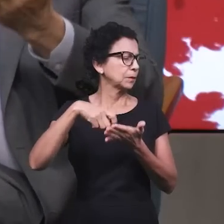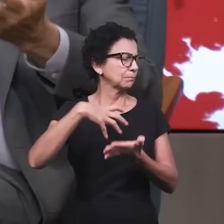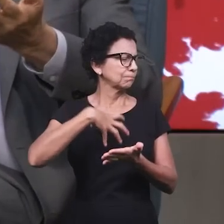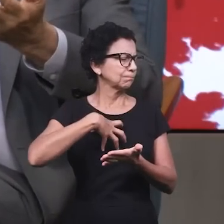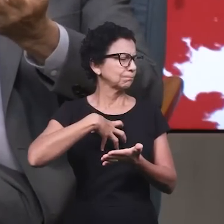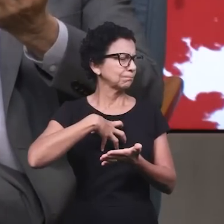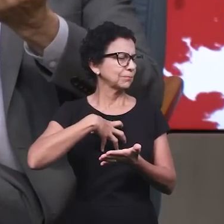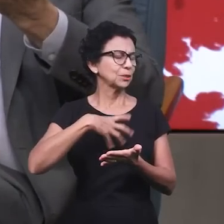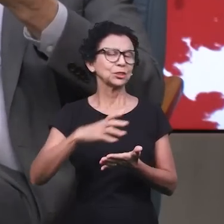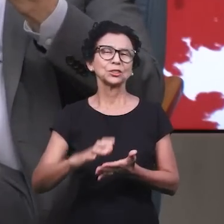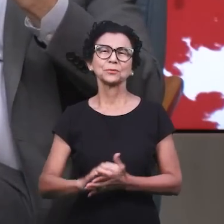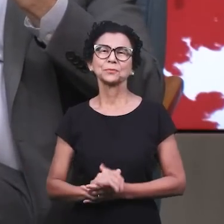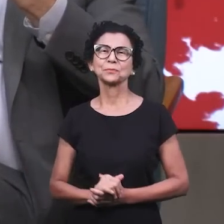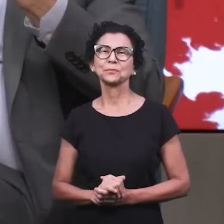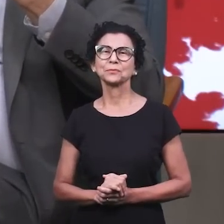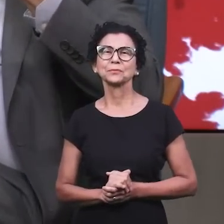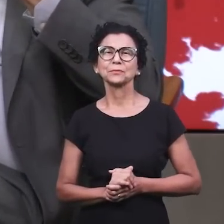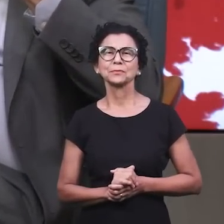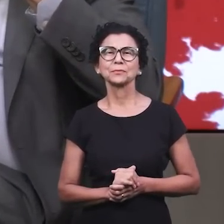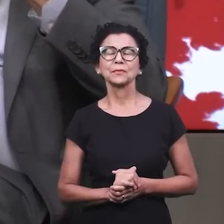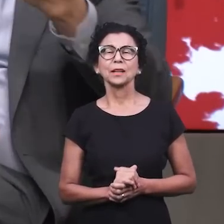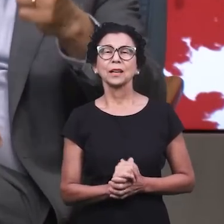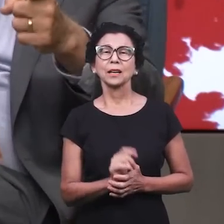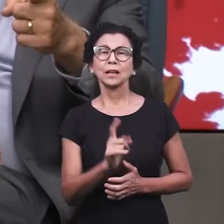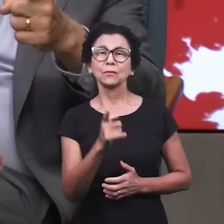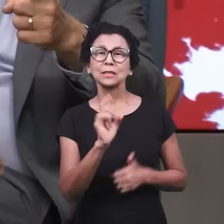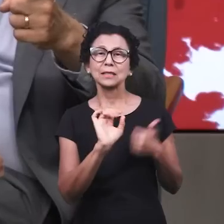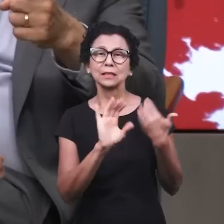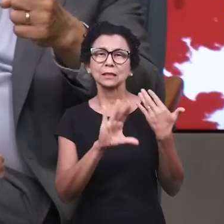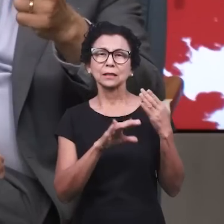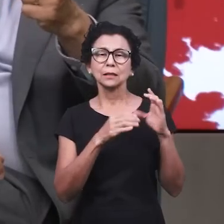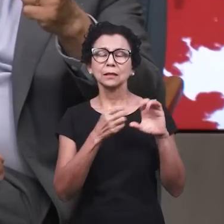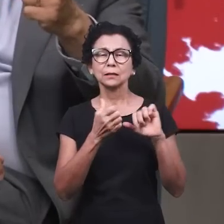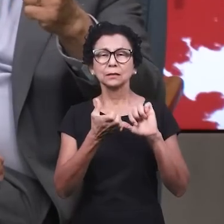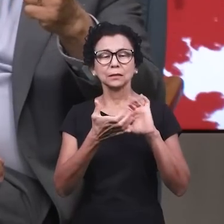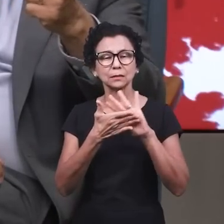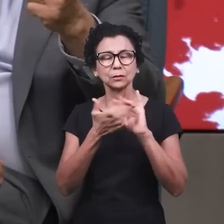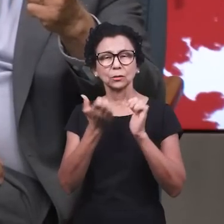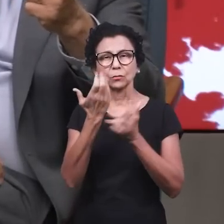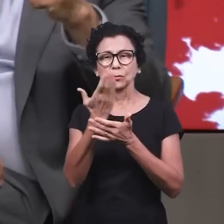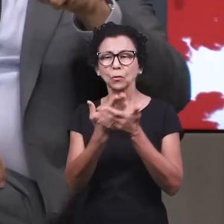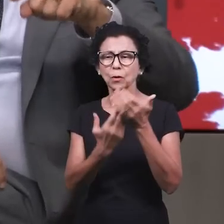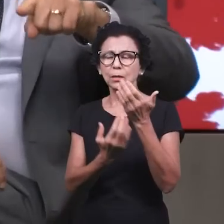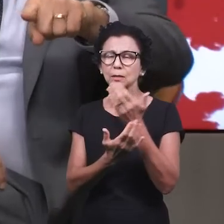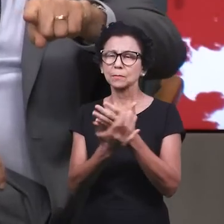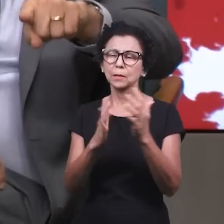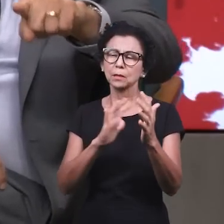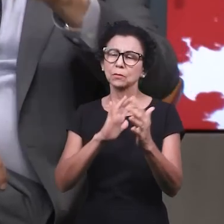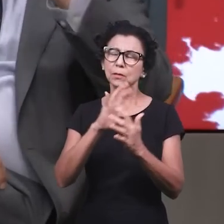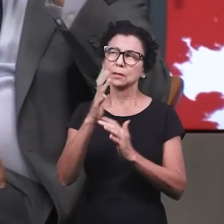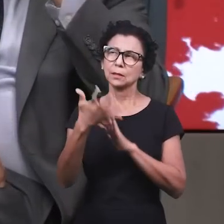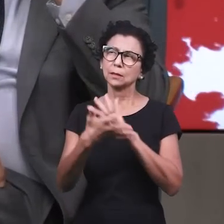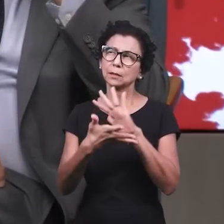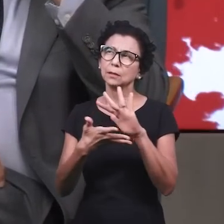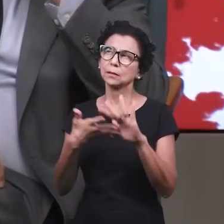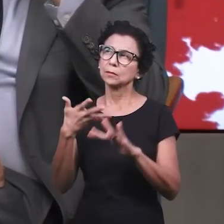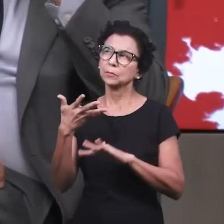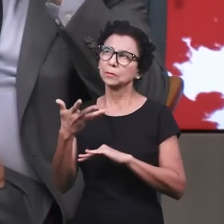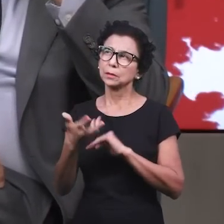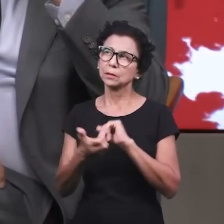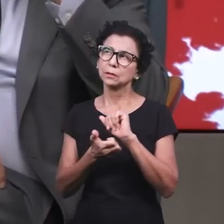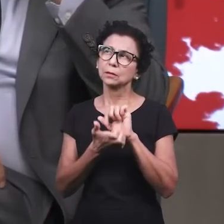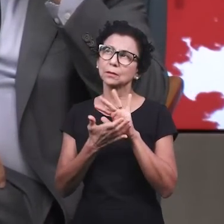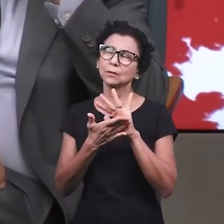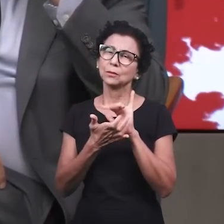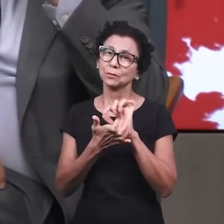a impressão que você tem, mesmo que você não tenha sido responsável por